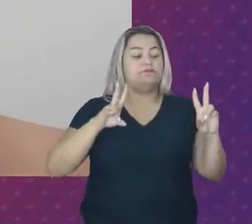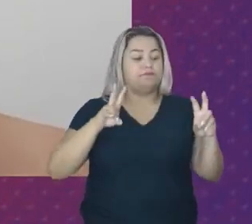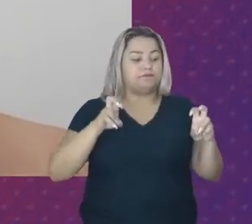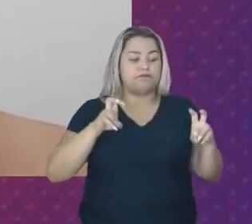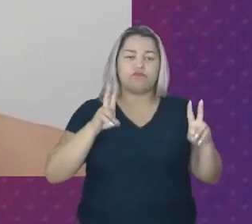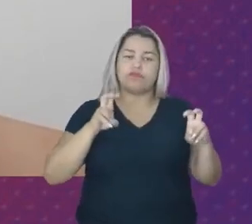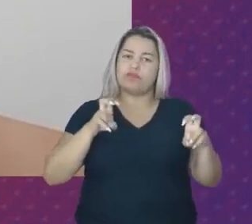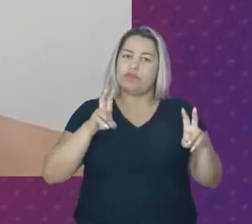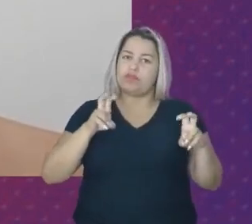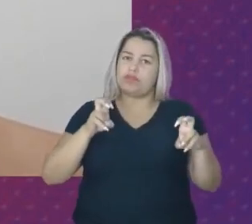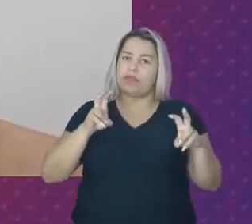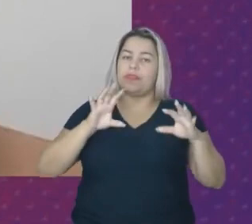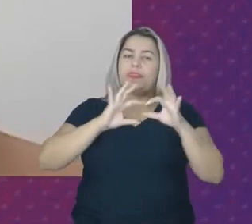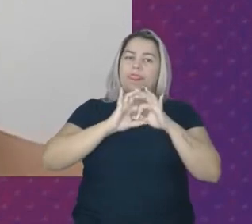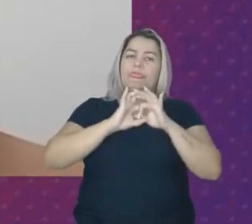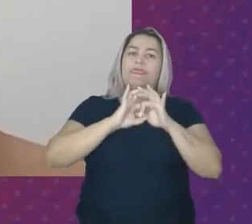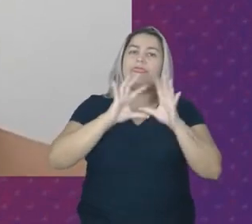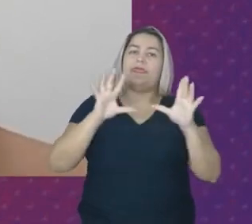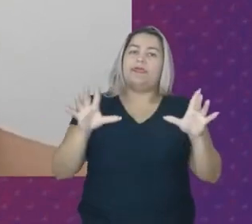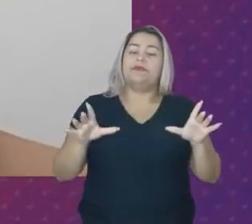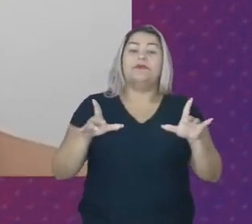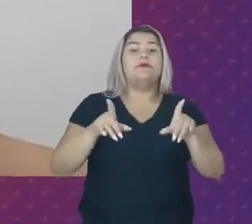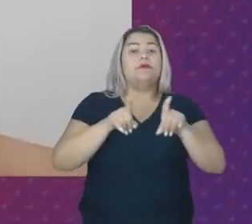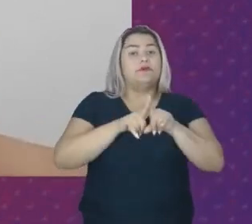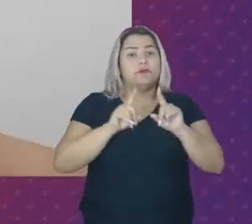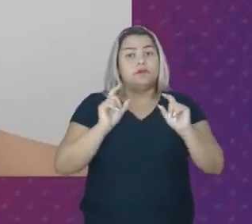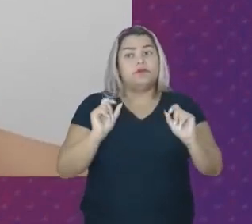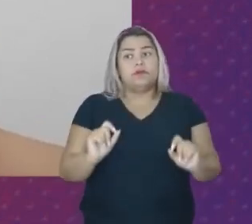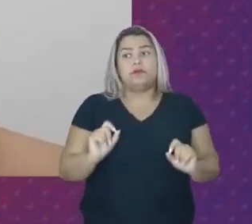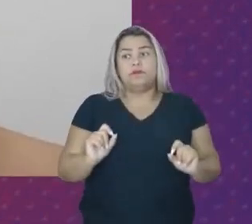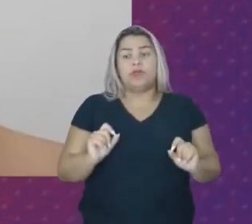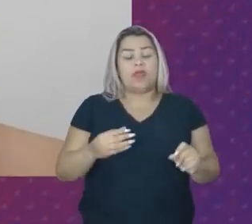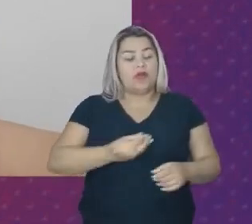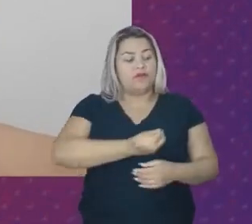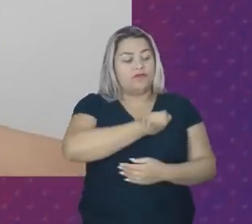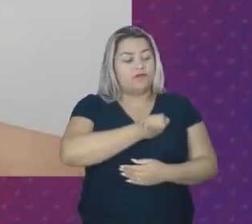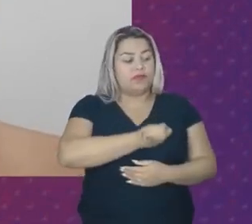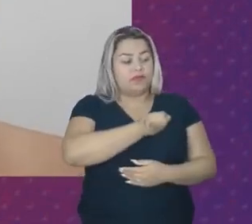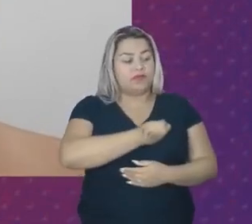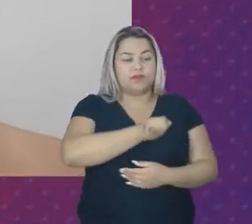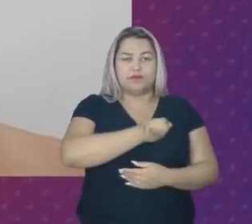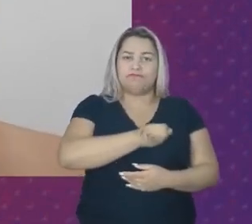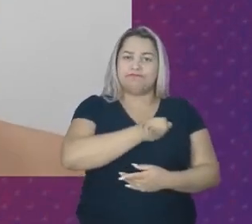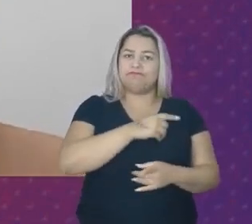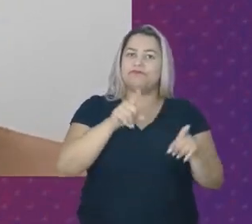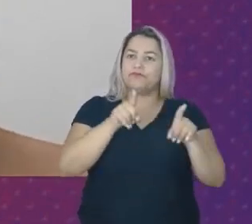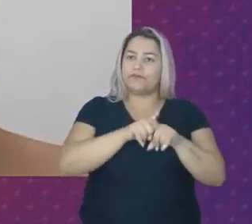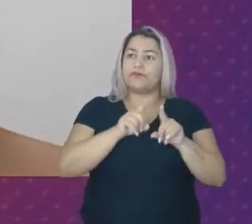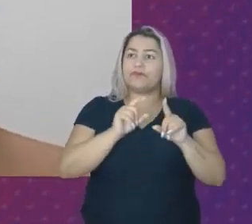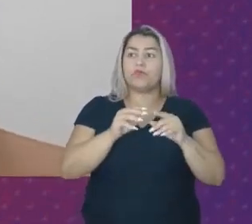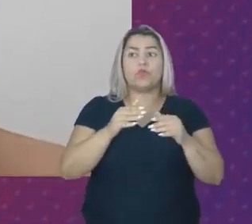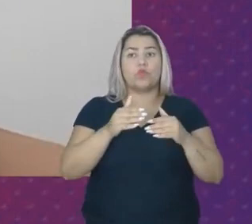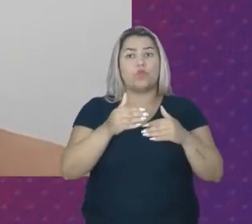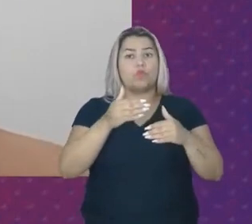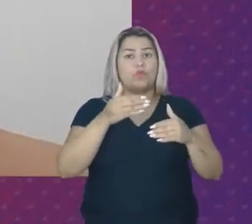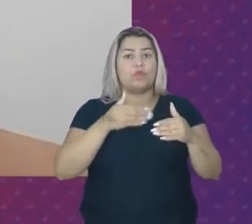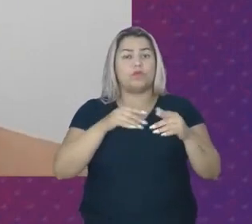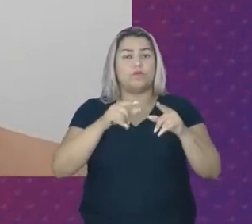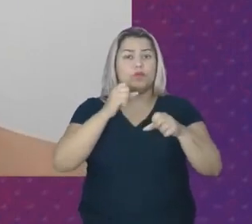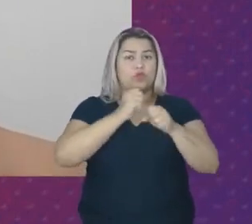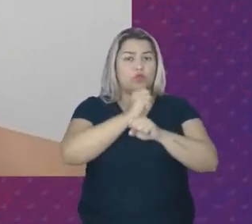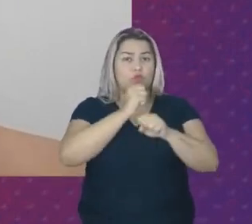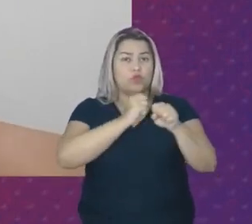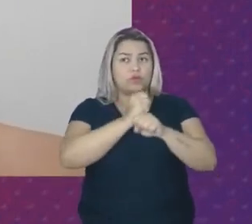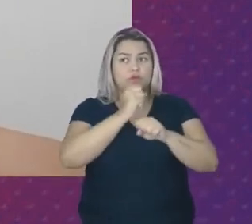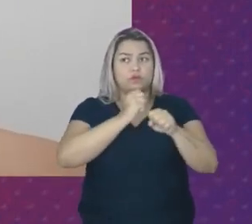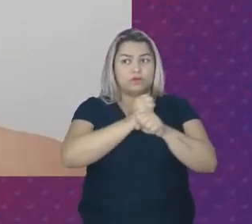sobre a liberdade de corpos pretos e a vida deles fiquem de fora do processo de